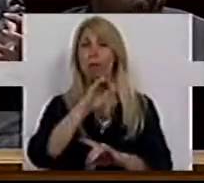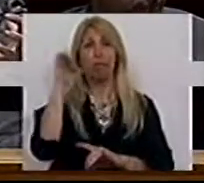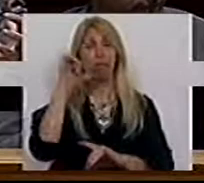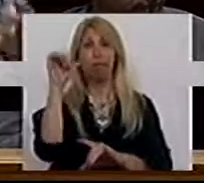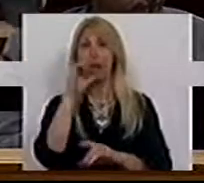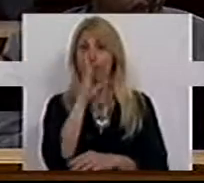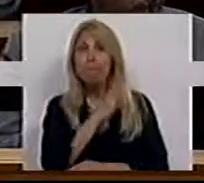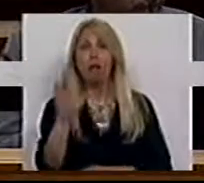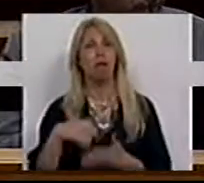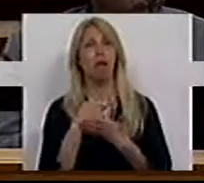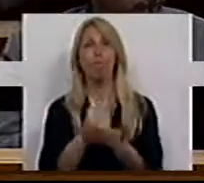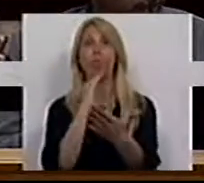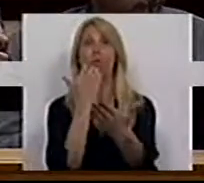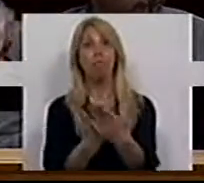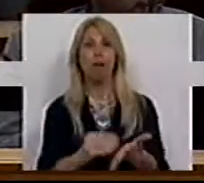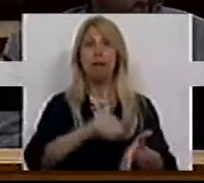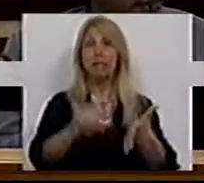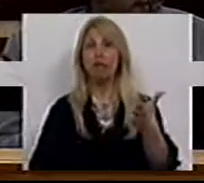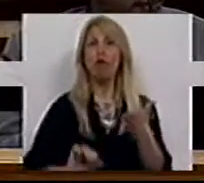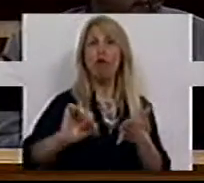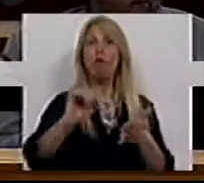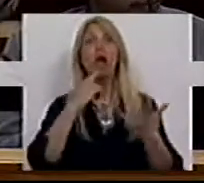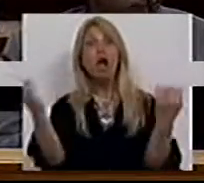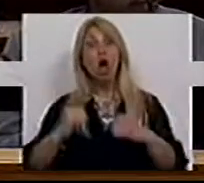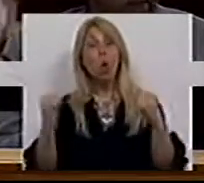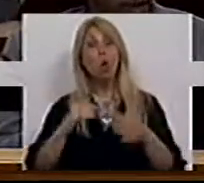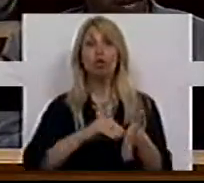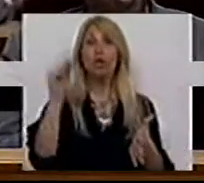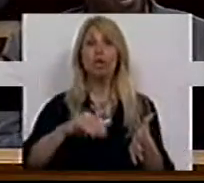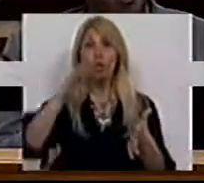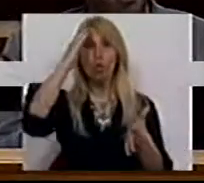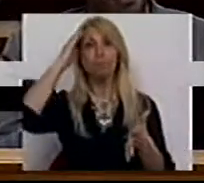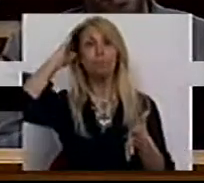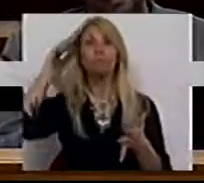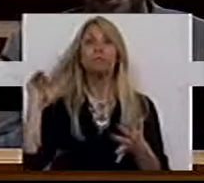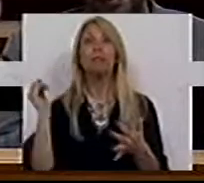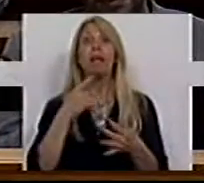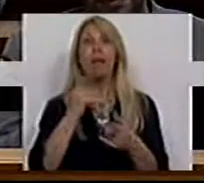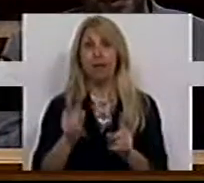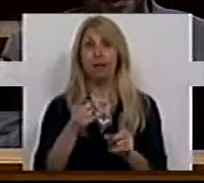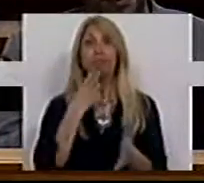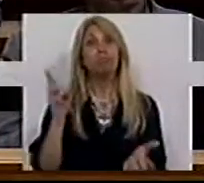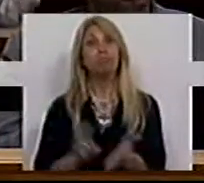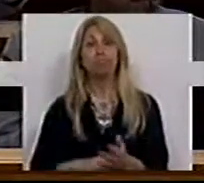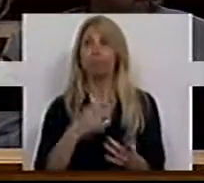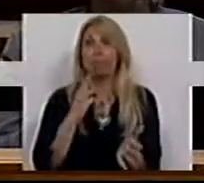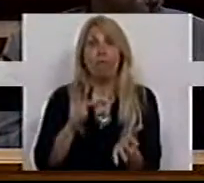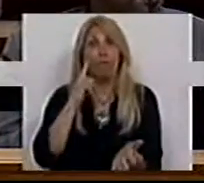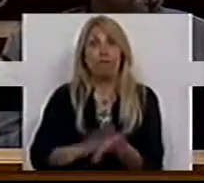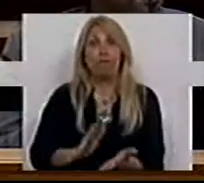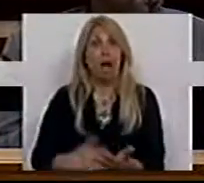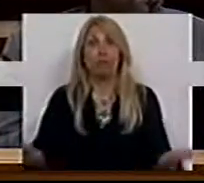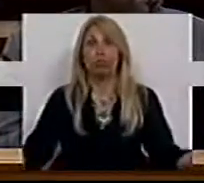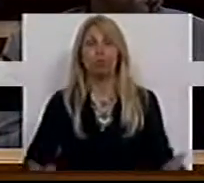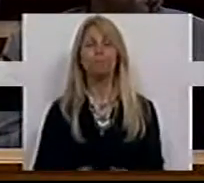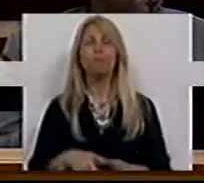na prática, com a sua assinatura, com os acordos que assinou. E essa é a verdade dos factos. O senhor